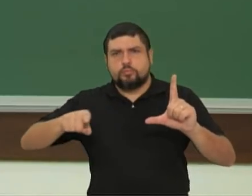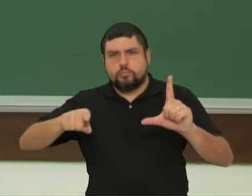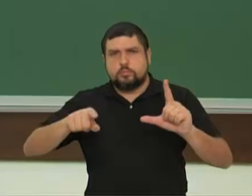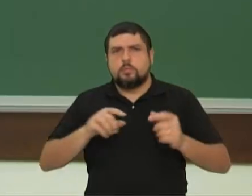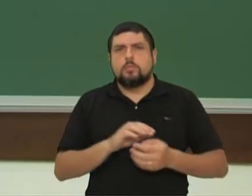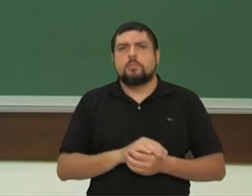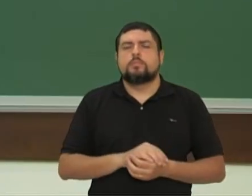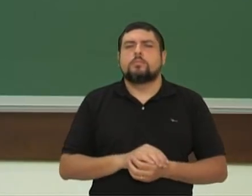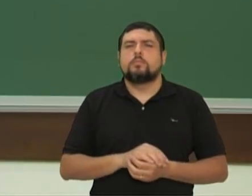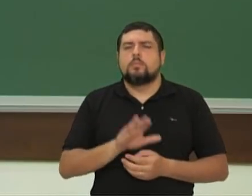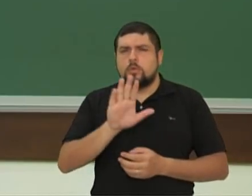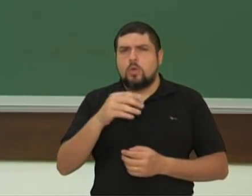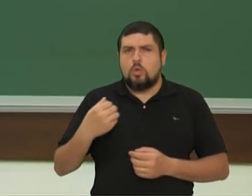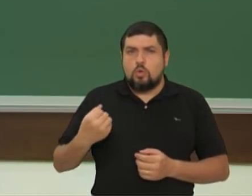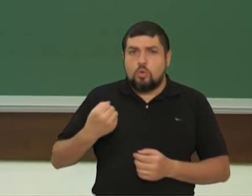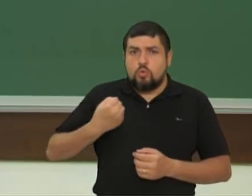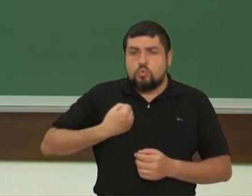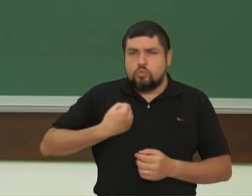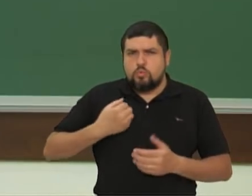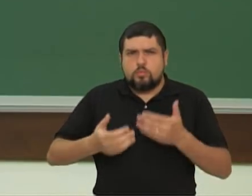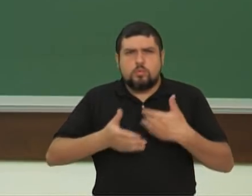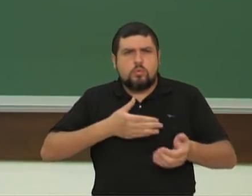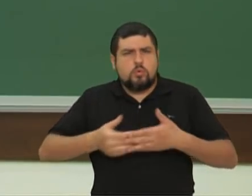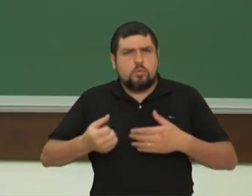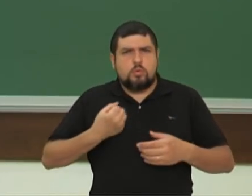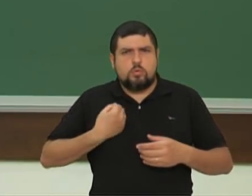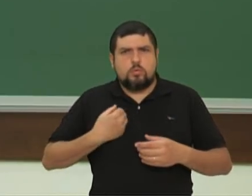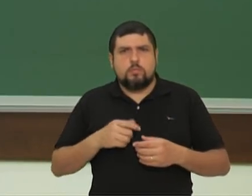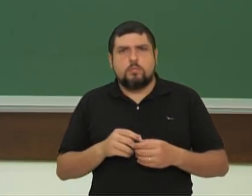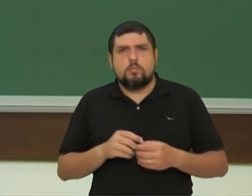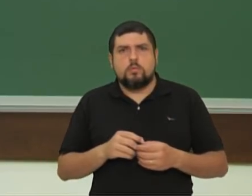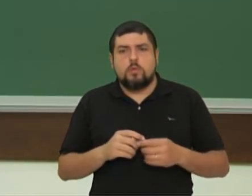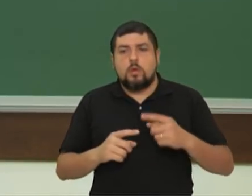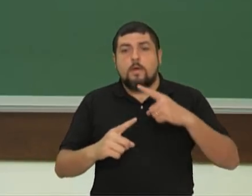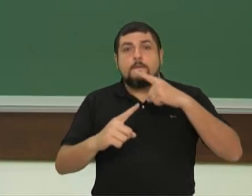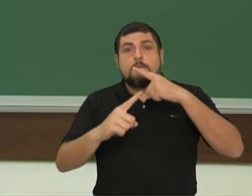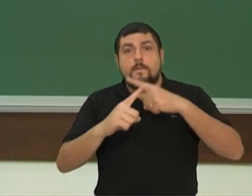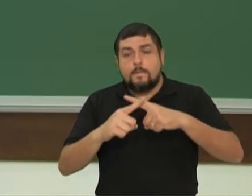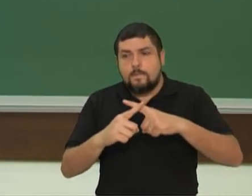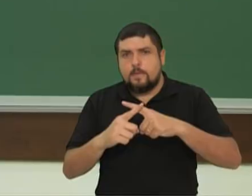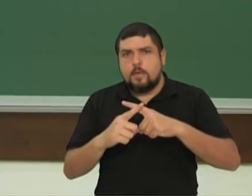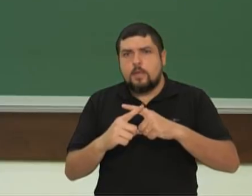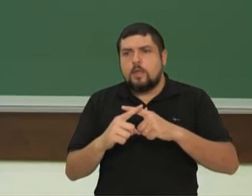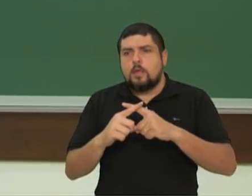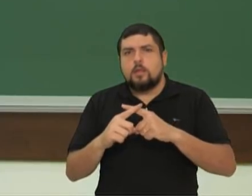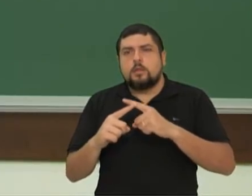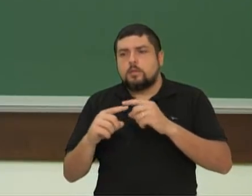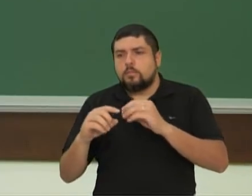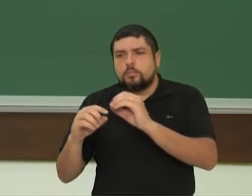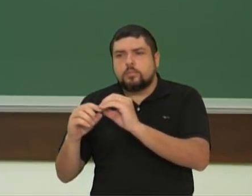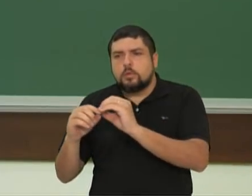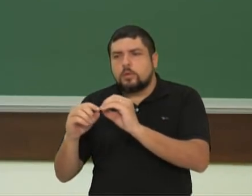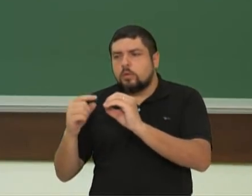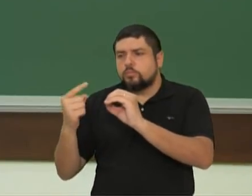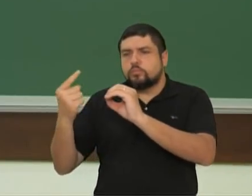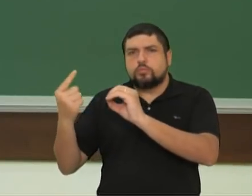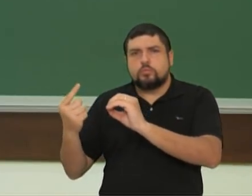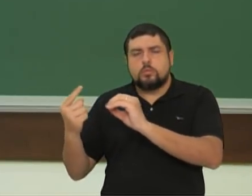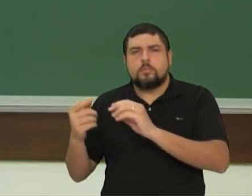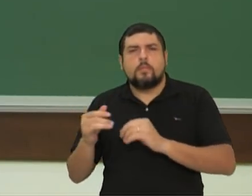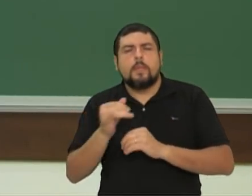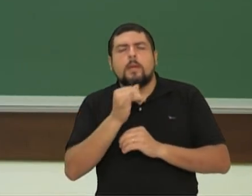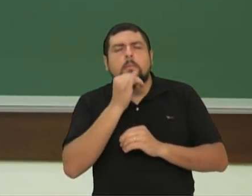assim? Pega um número qualquer, multiplica por um outro valor entre 0 e 1. Esse valor sempre vai diminuir. Certo? Pega